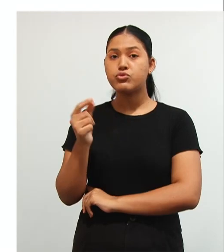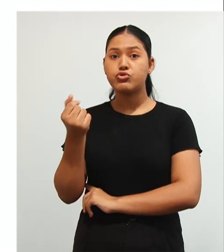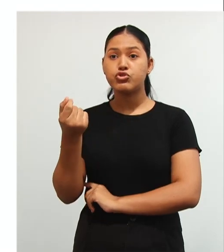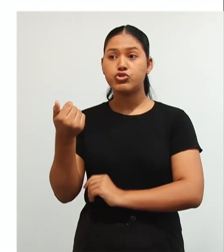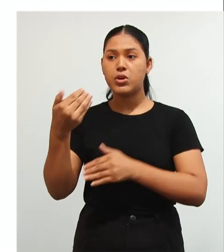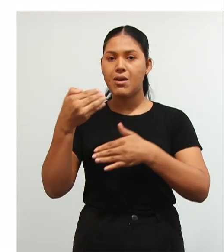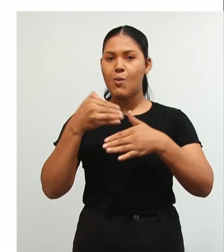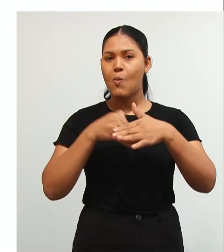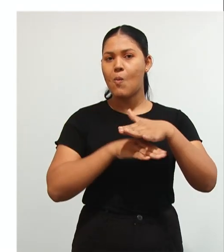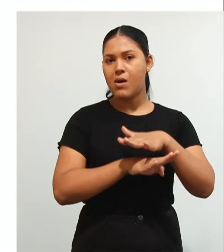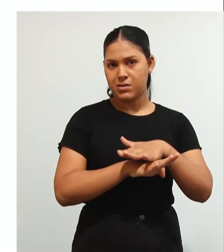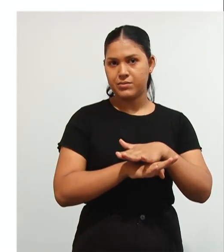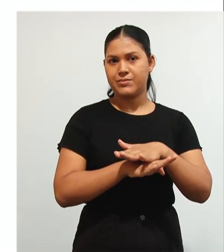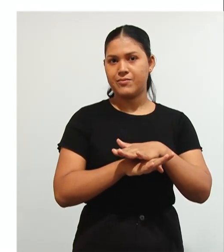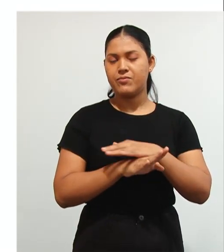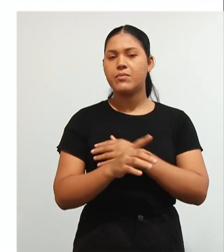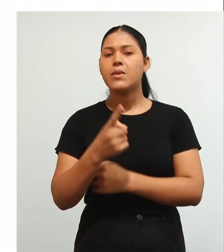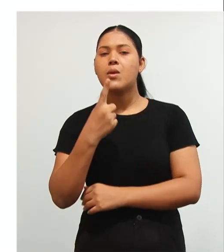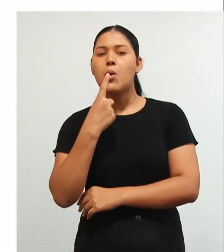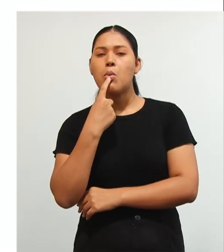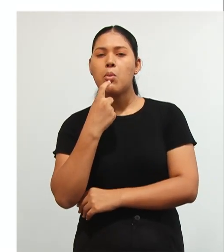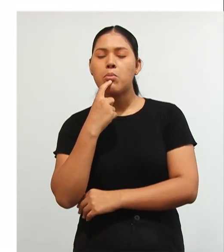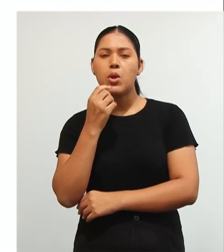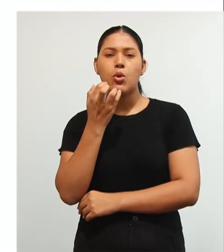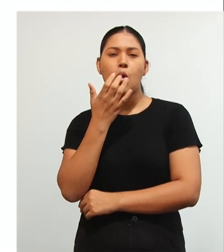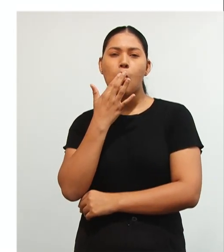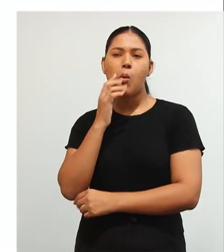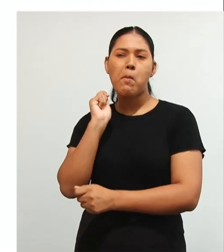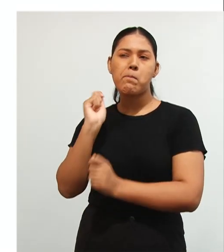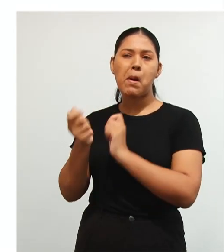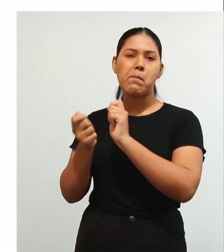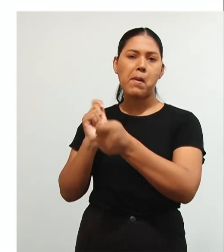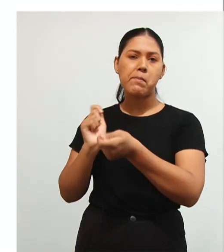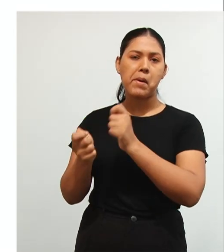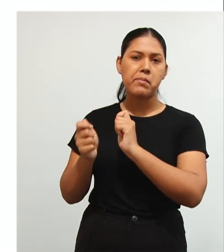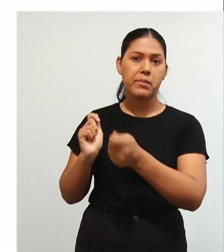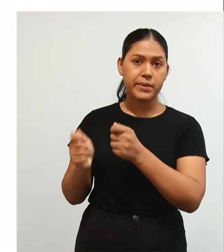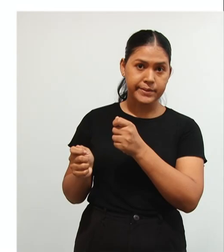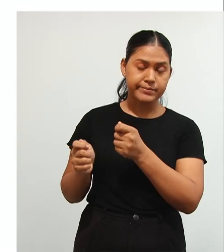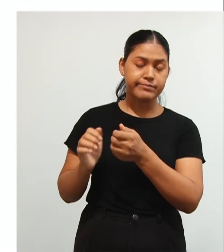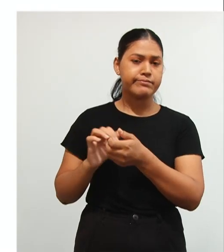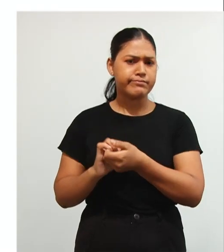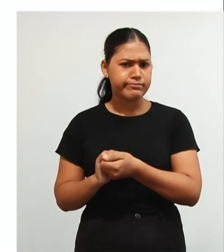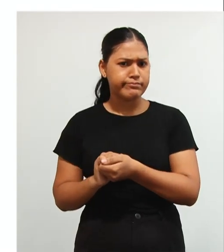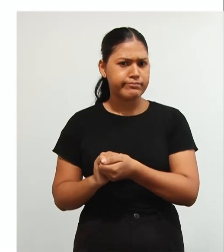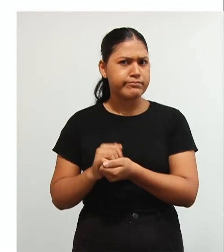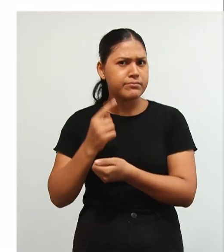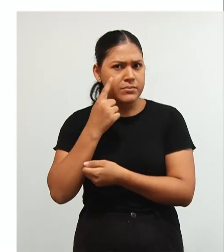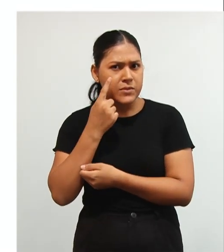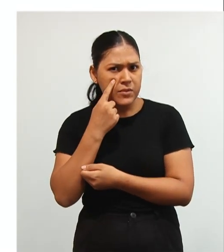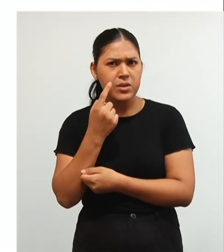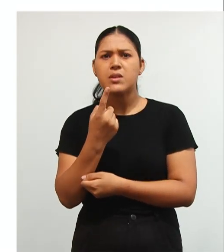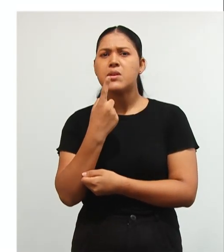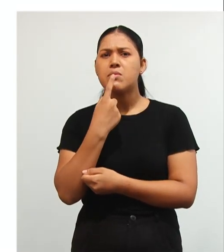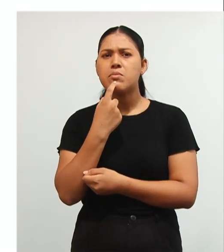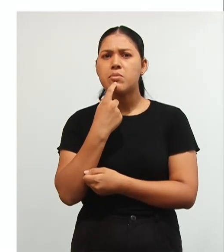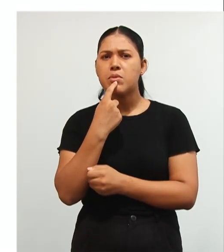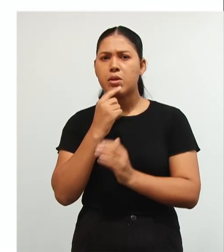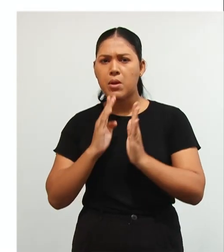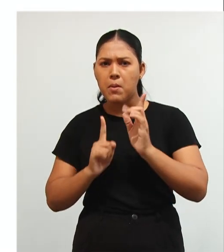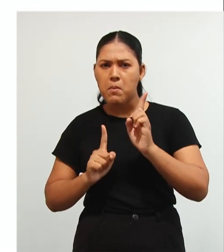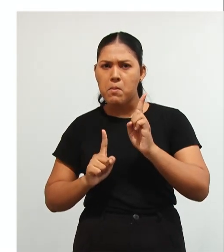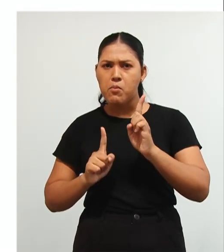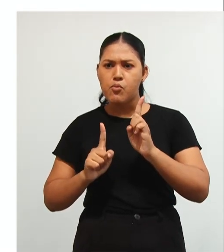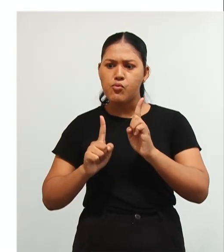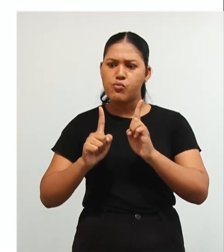Em vermelho, tudo que foi gasto. A gente vê que ano após ano, a barrinha vermelha vai ficando maior do que a